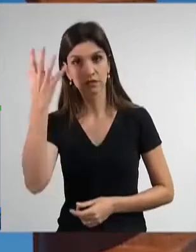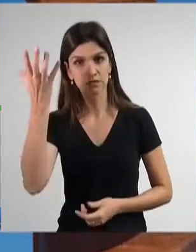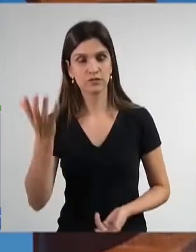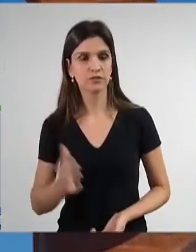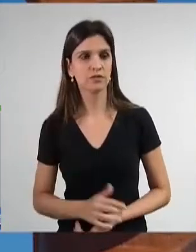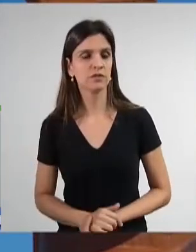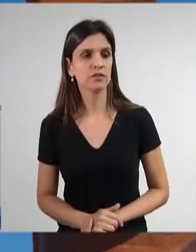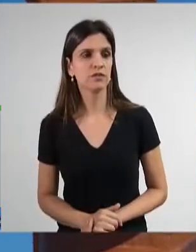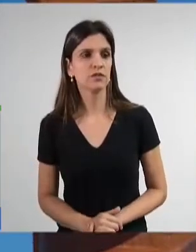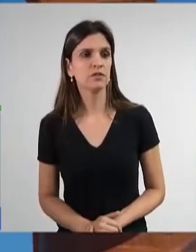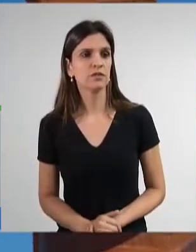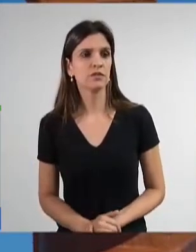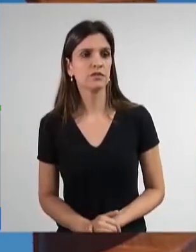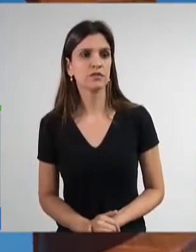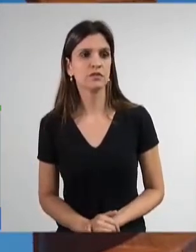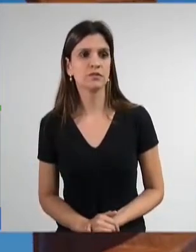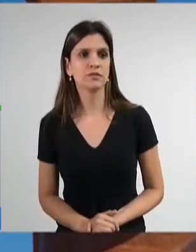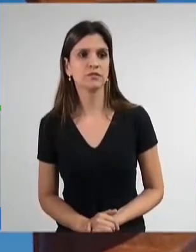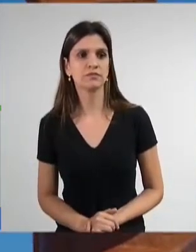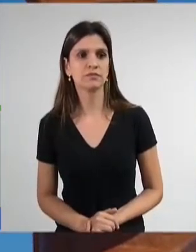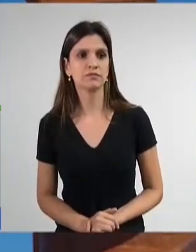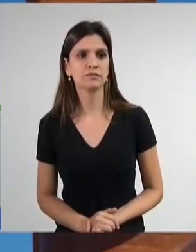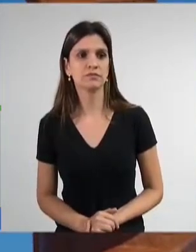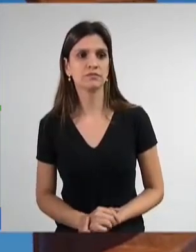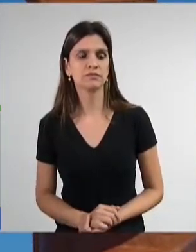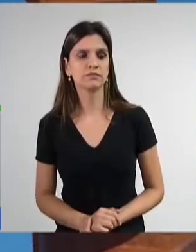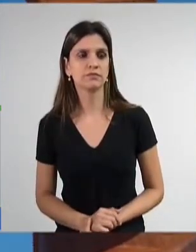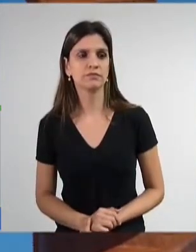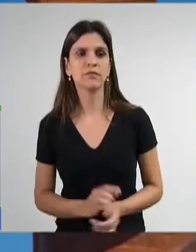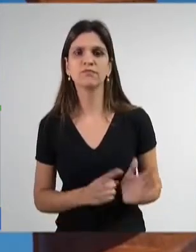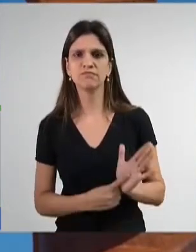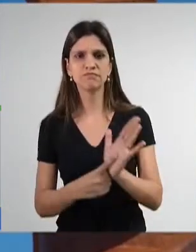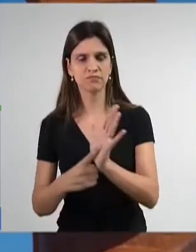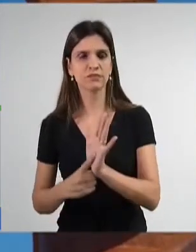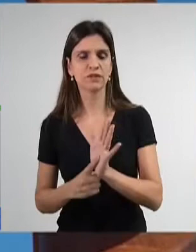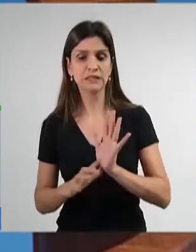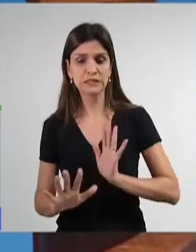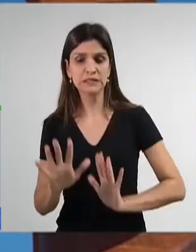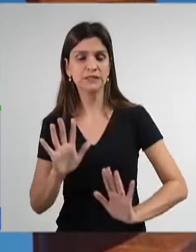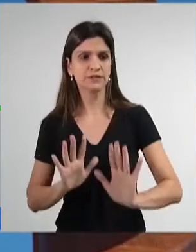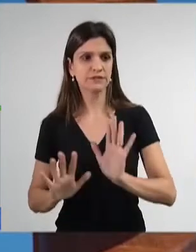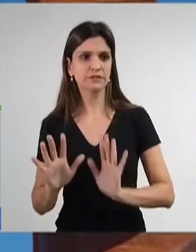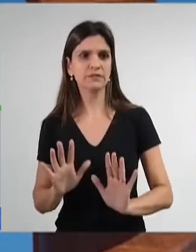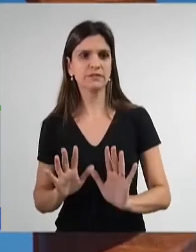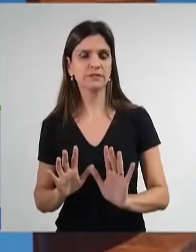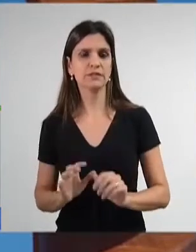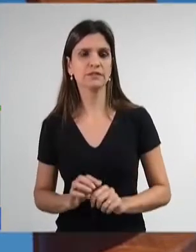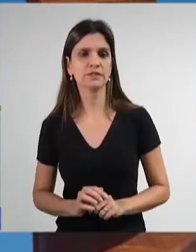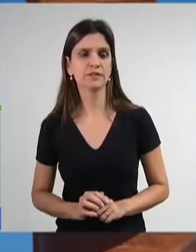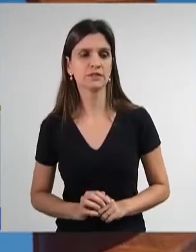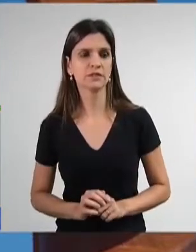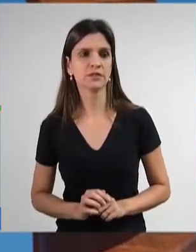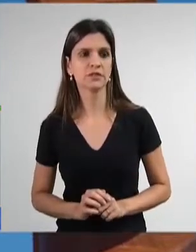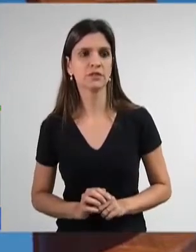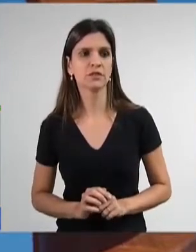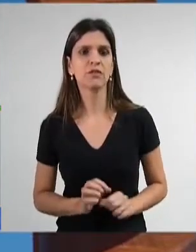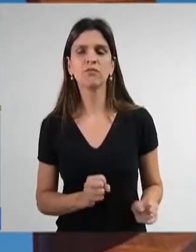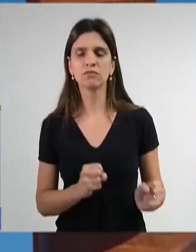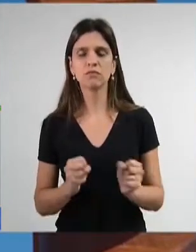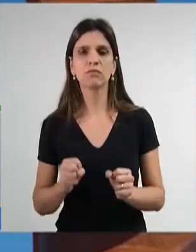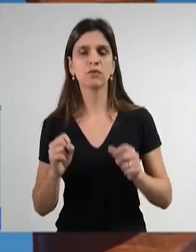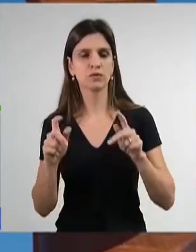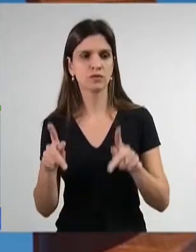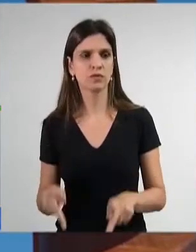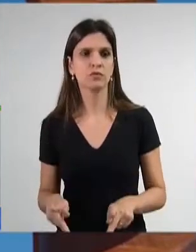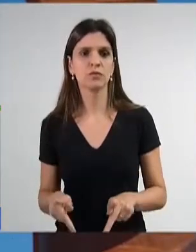chegarmos a um ponto de alerta do poder público, mas principalmente da população. Eu